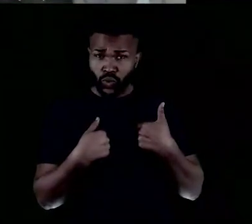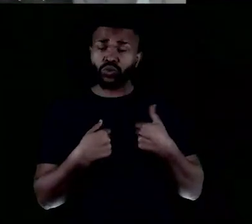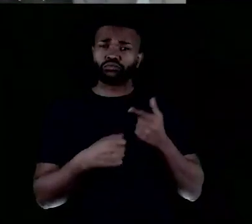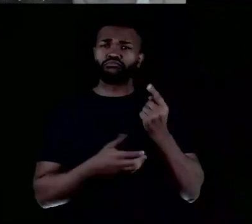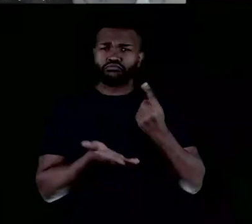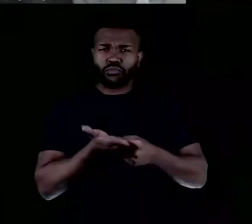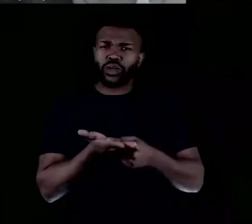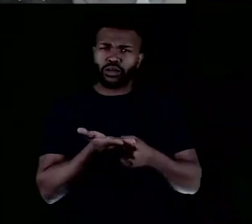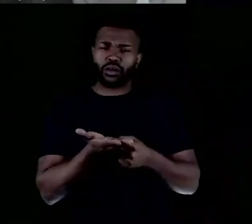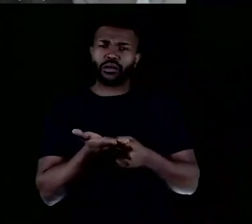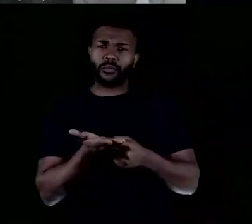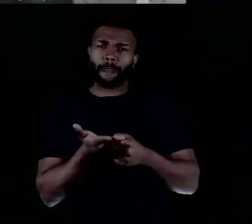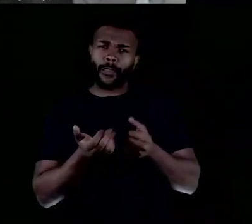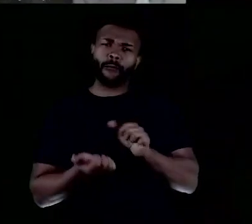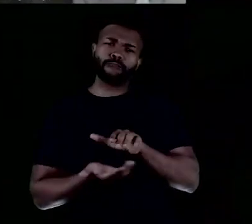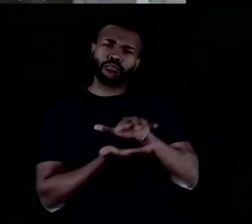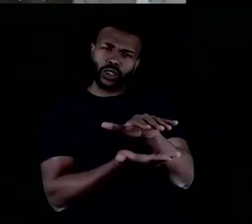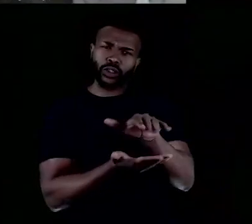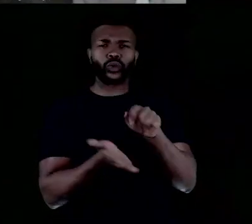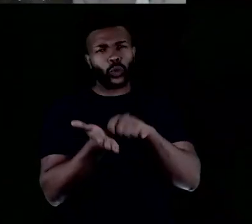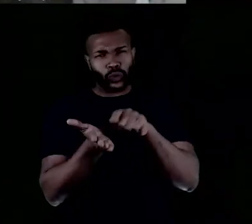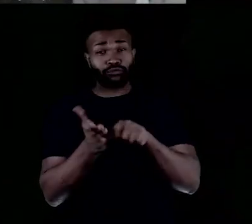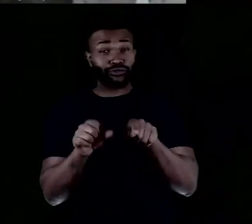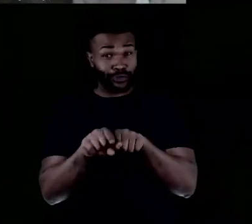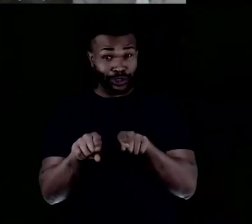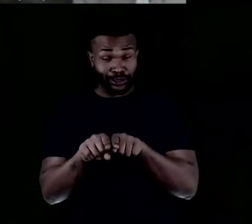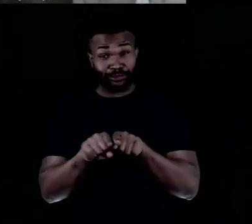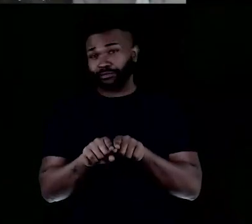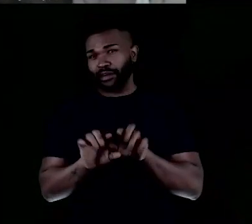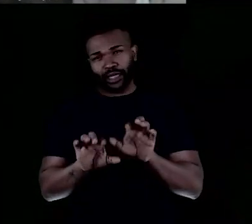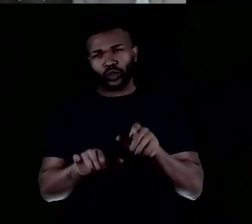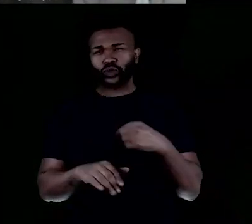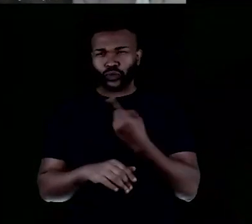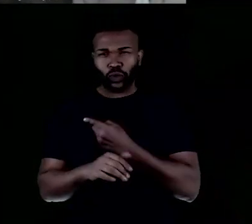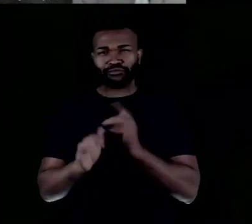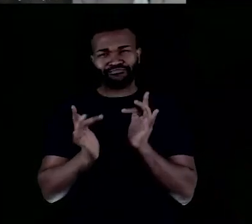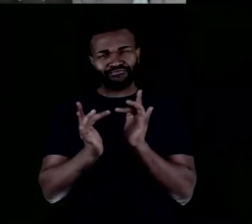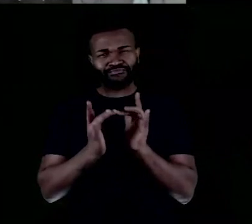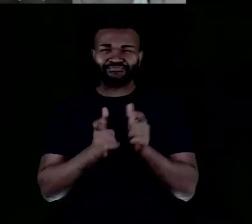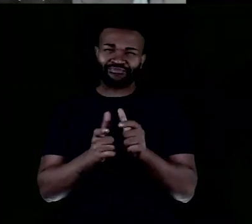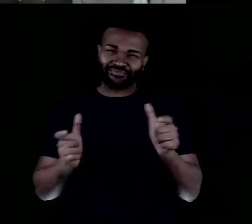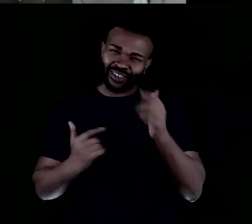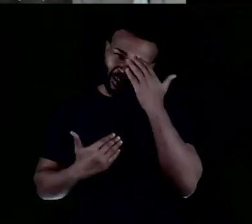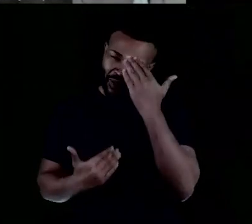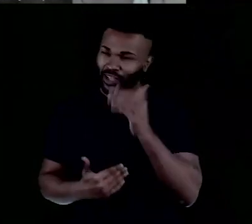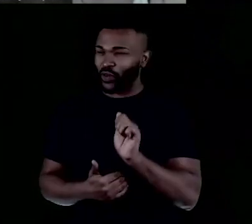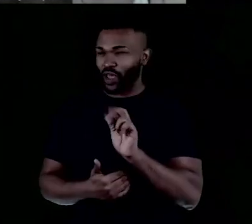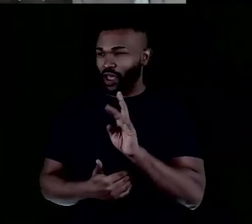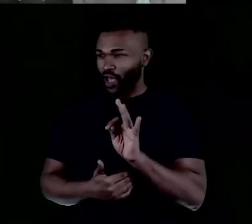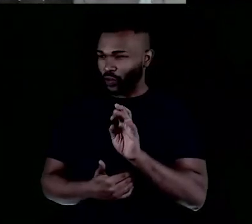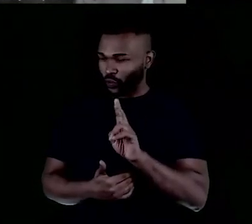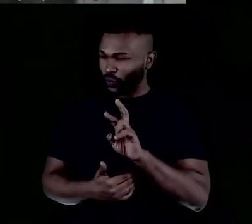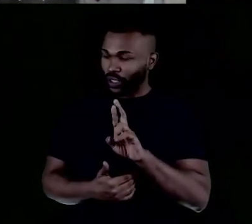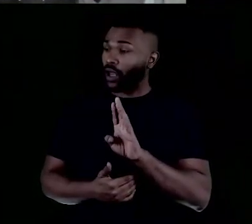mensagem perguntando, procurando, a gente combina o envio e o autógrafo. E é isso, vamos